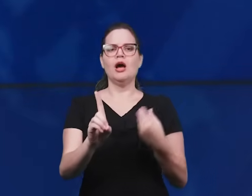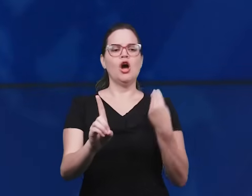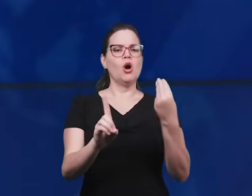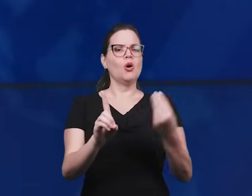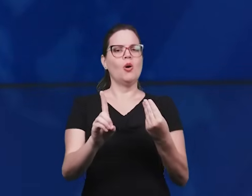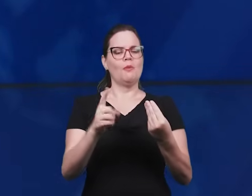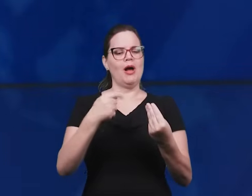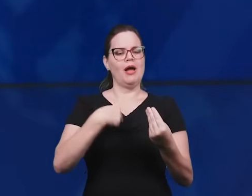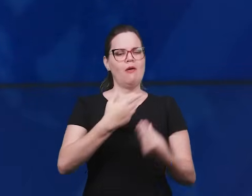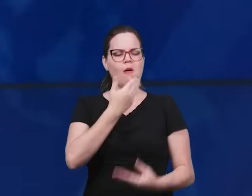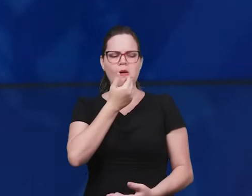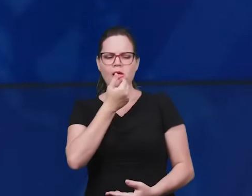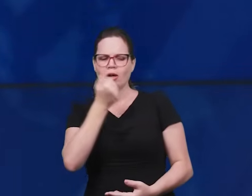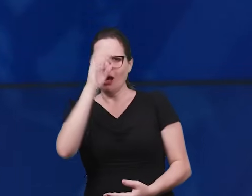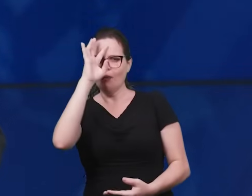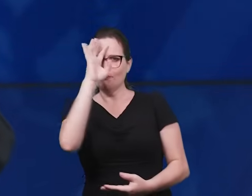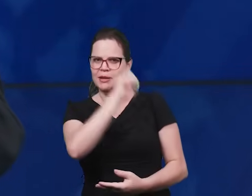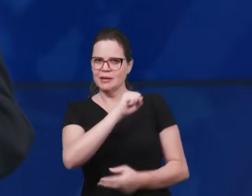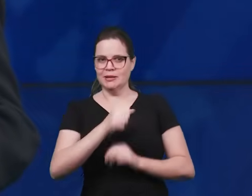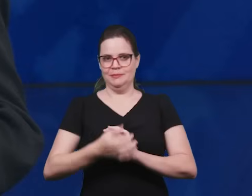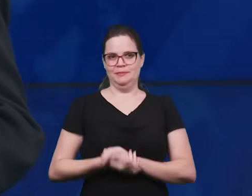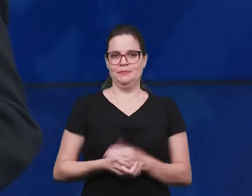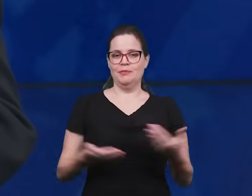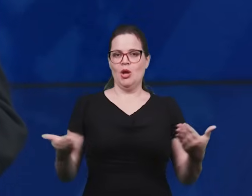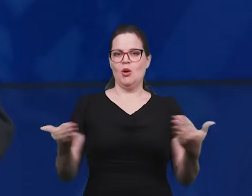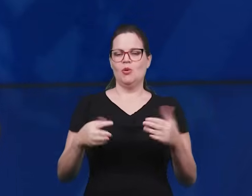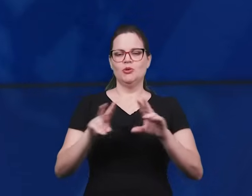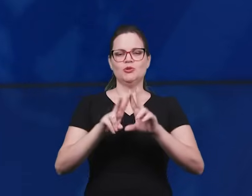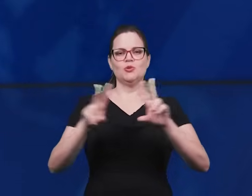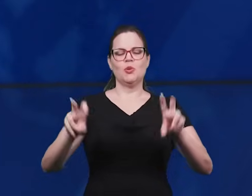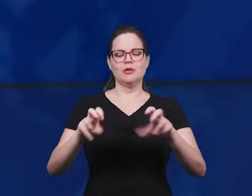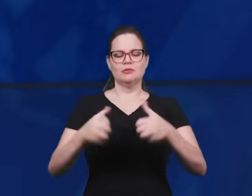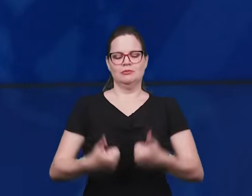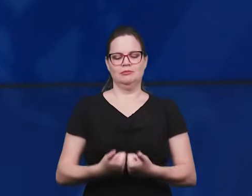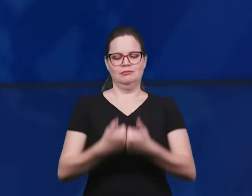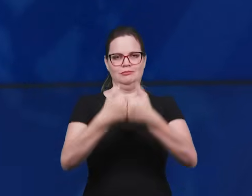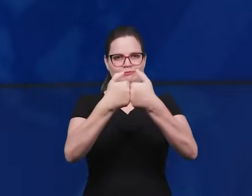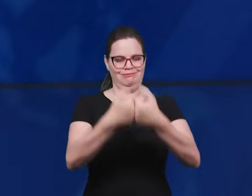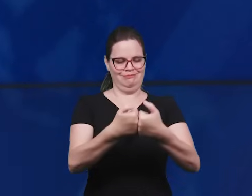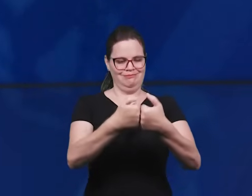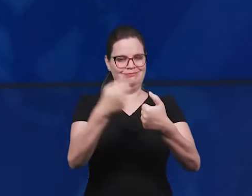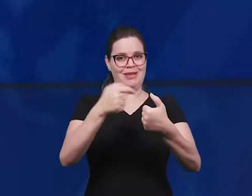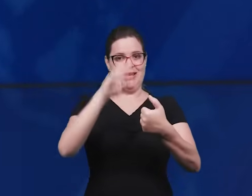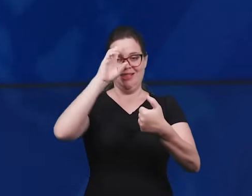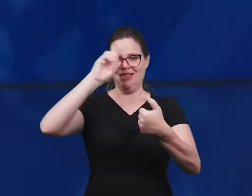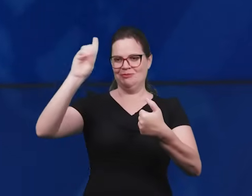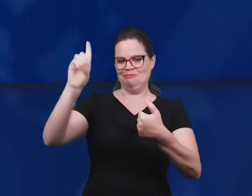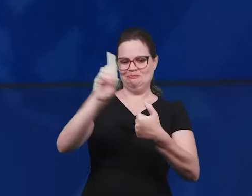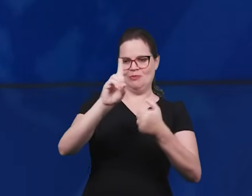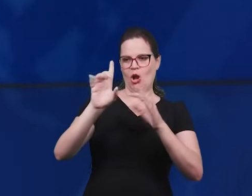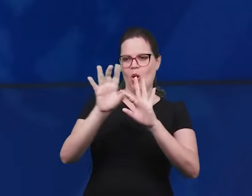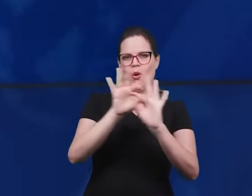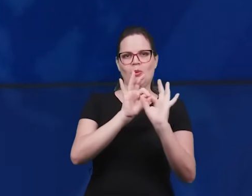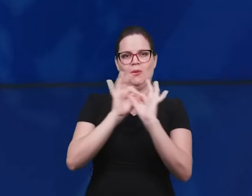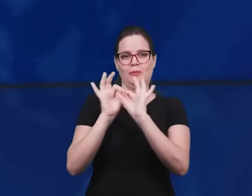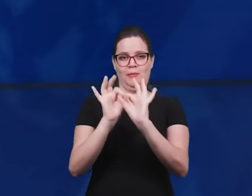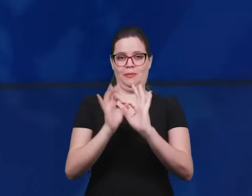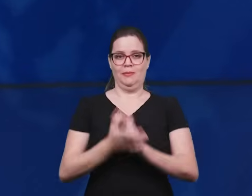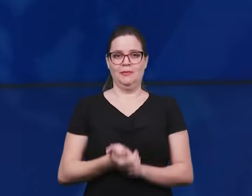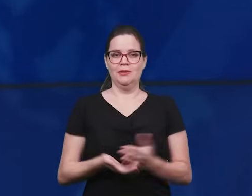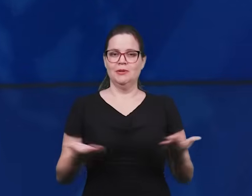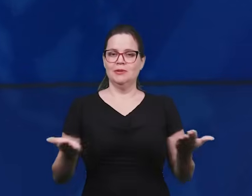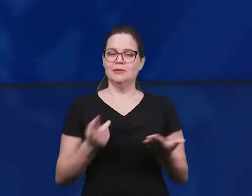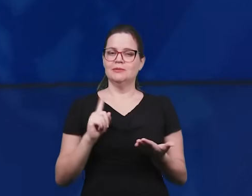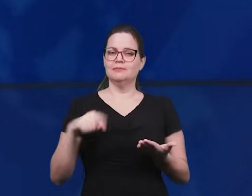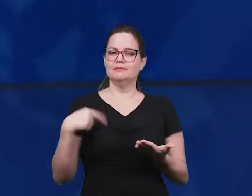falaremos sobre a Arca da Aliança e a comunhão com Deus. Então vamos começar pela leitura bíblica